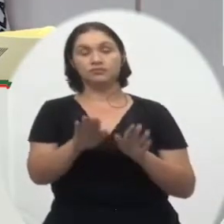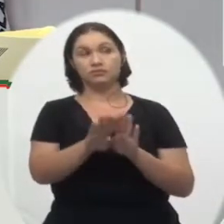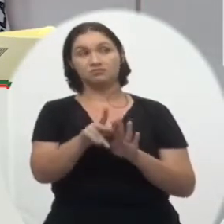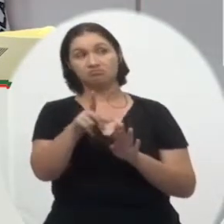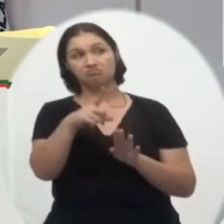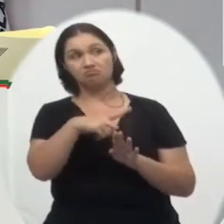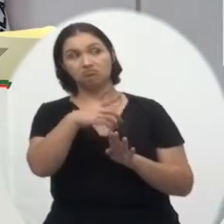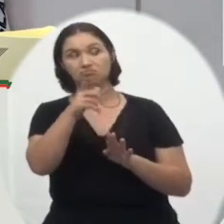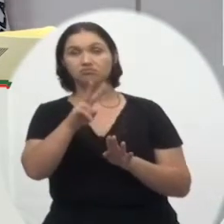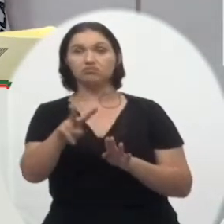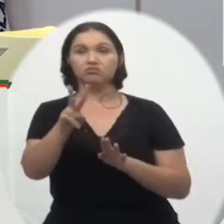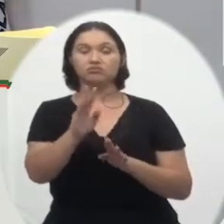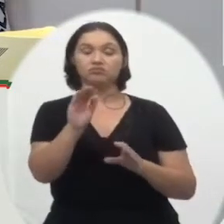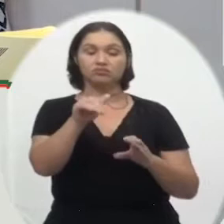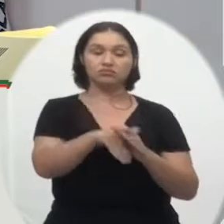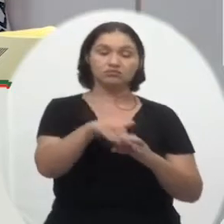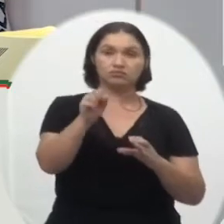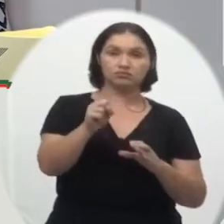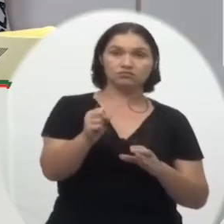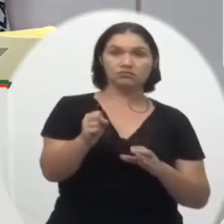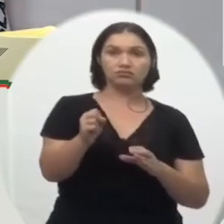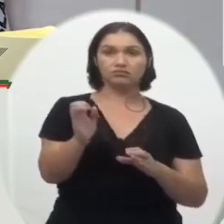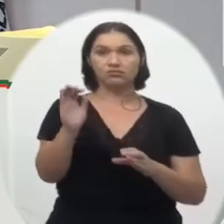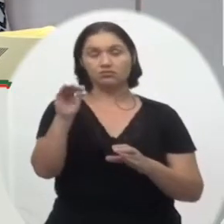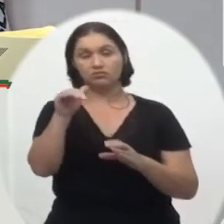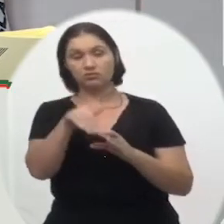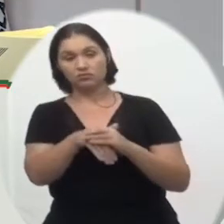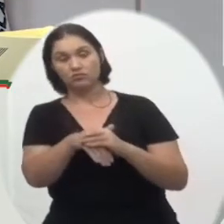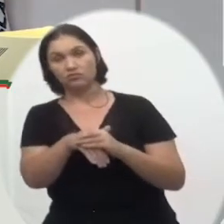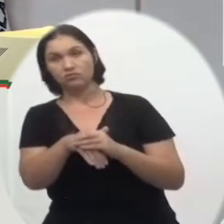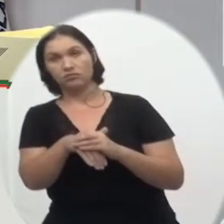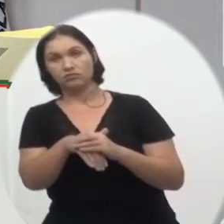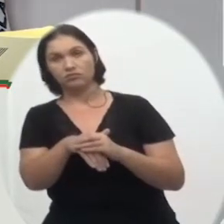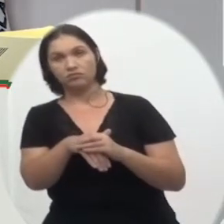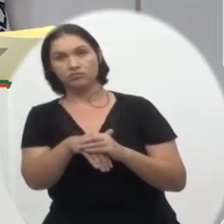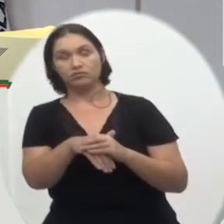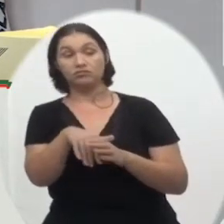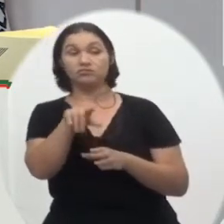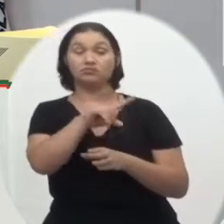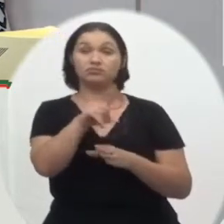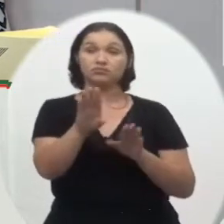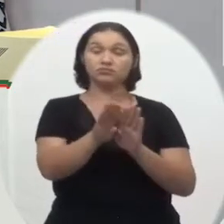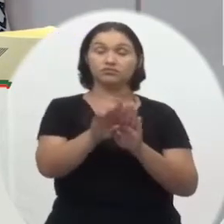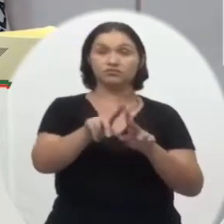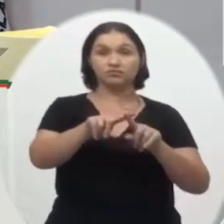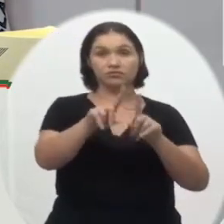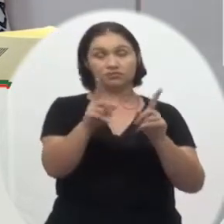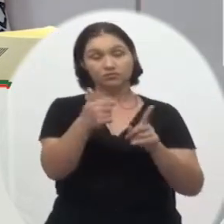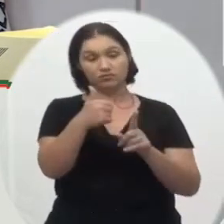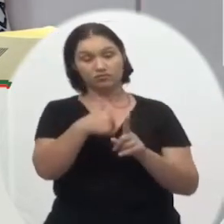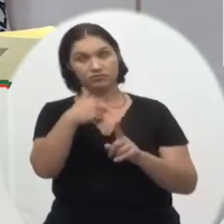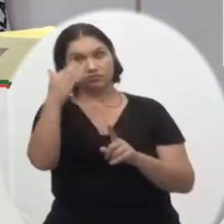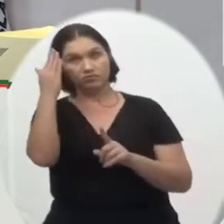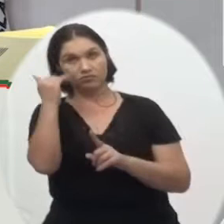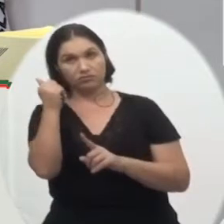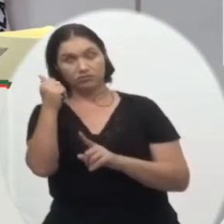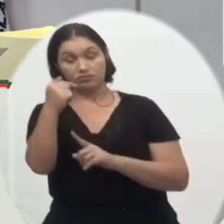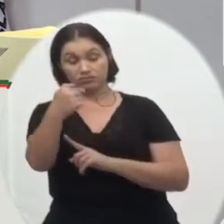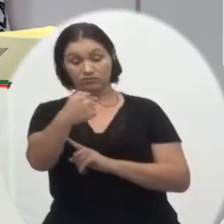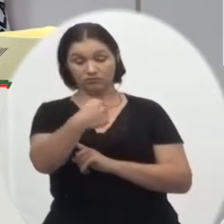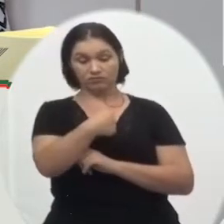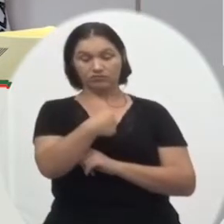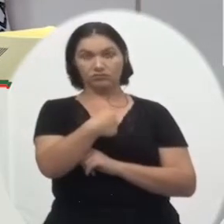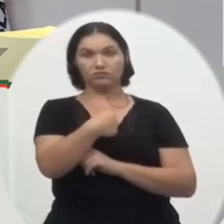com contrariedades, com sendo favorável, eu sei. Mas eu